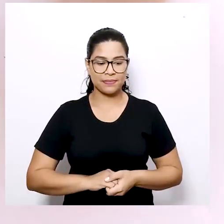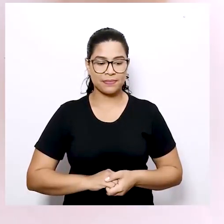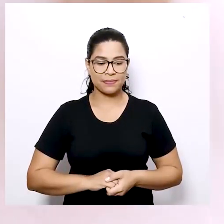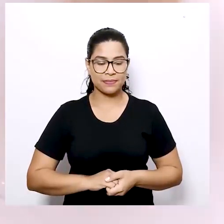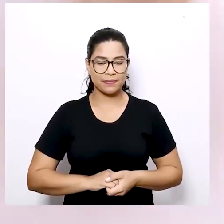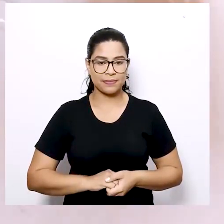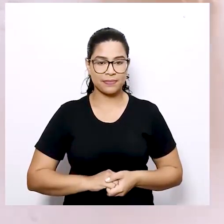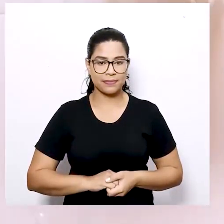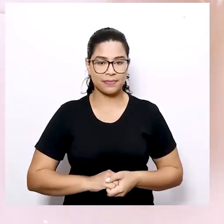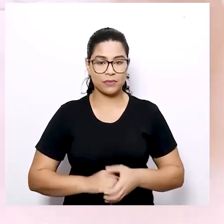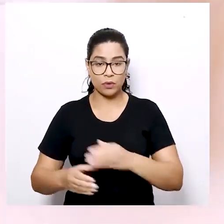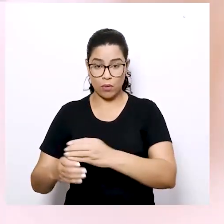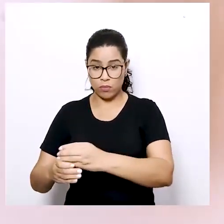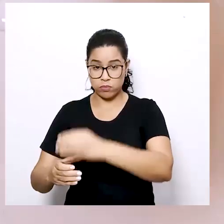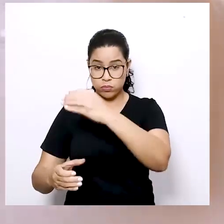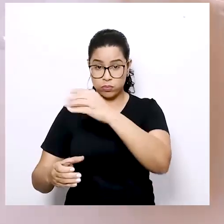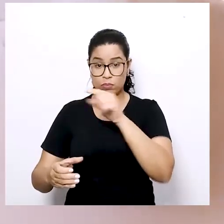que esse recipiente